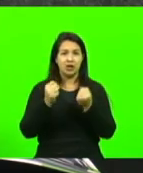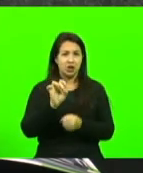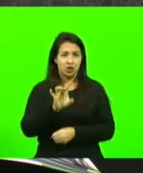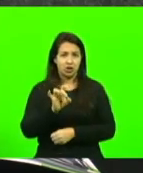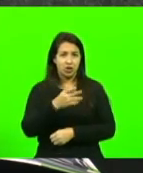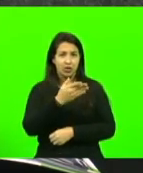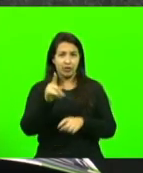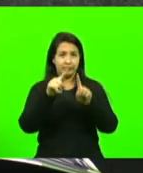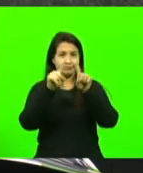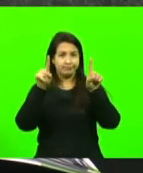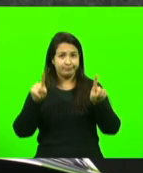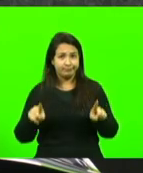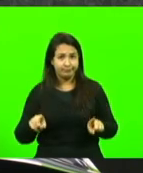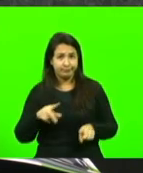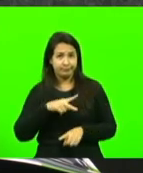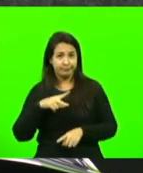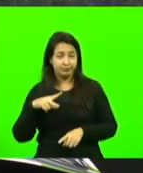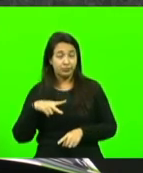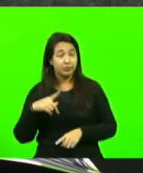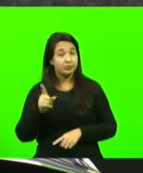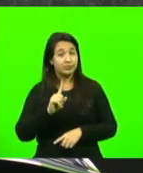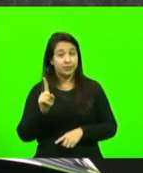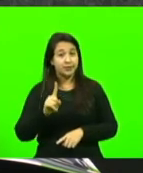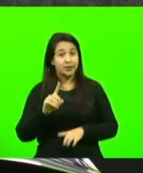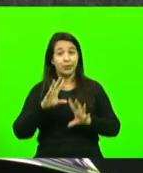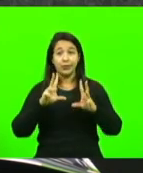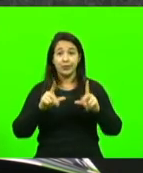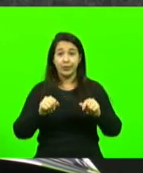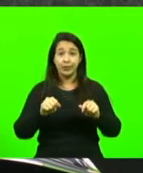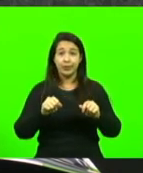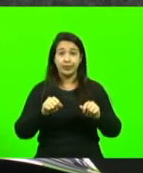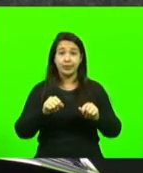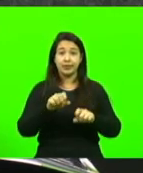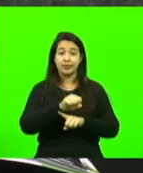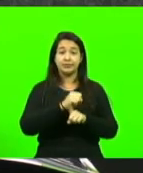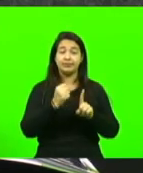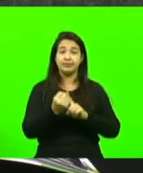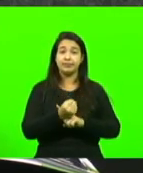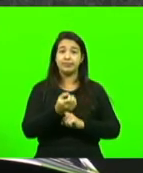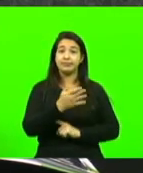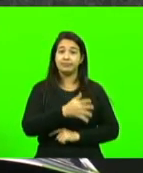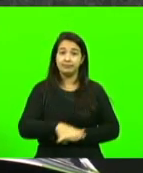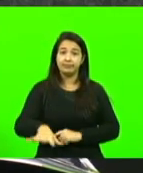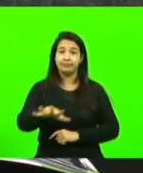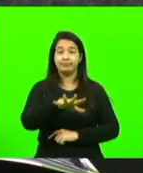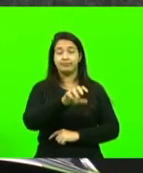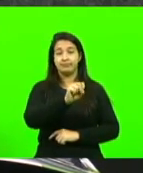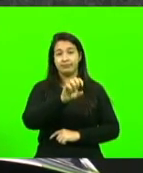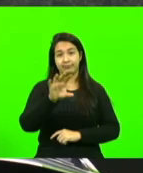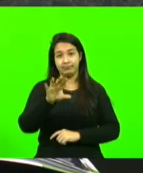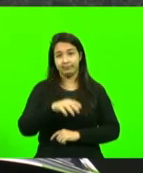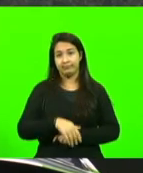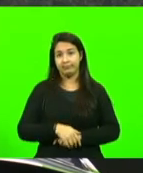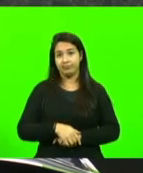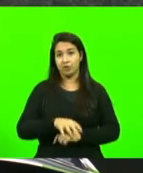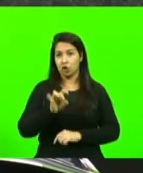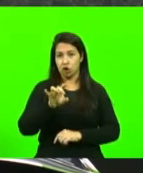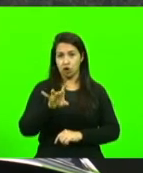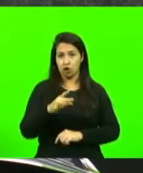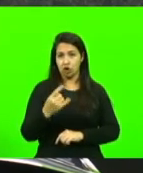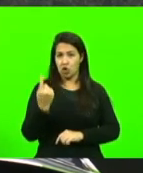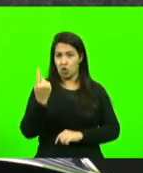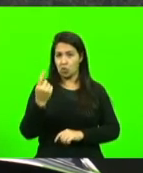público defender a sociedade Catarinense porque essa peça ela vai afetar a sociedade Catarinense ela não afeta